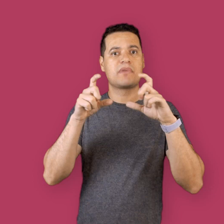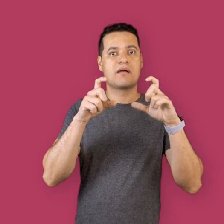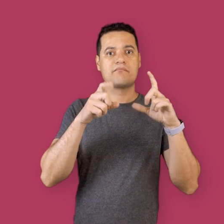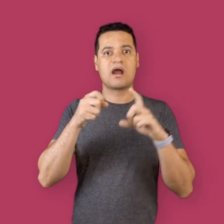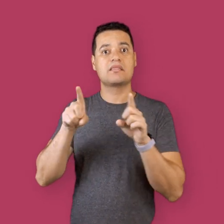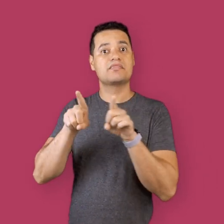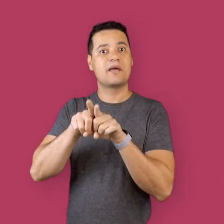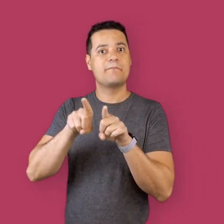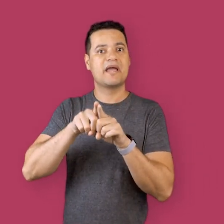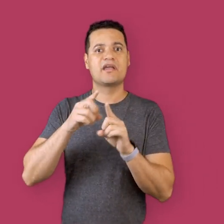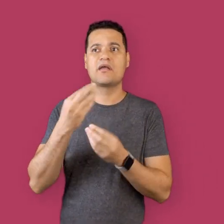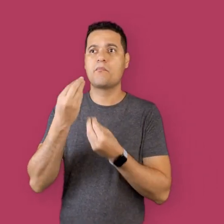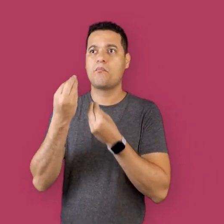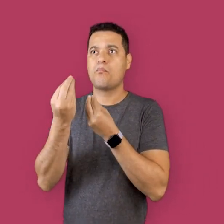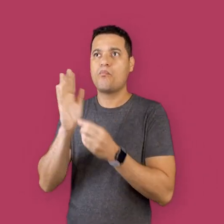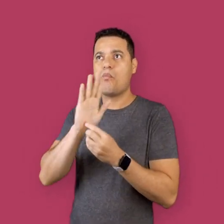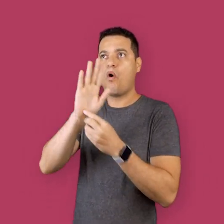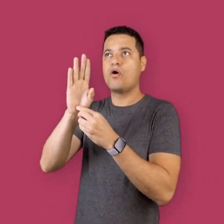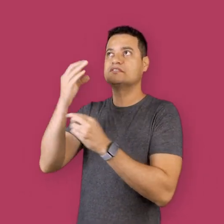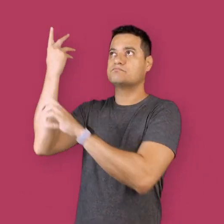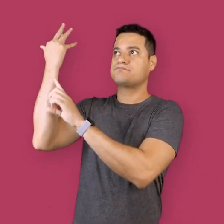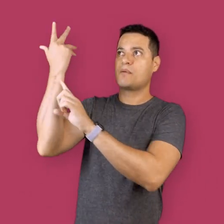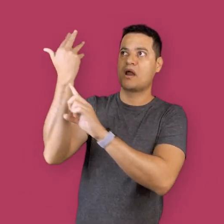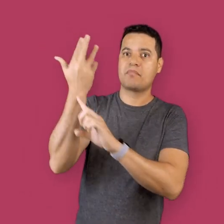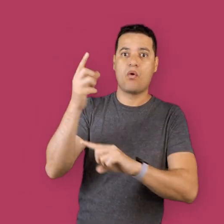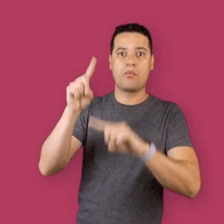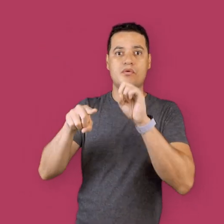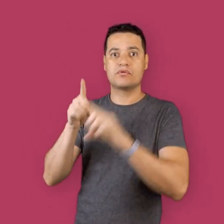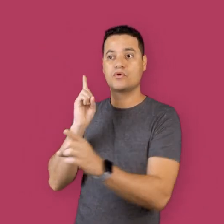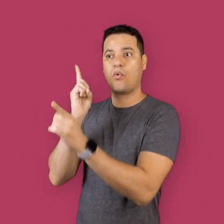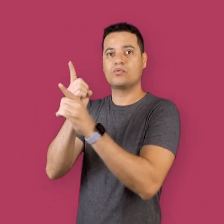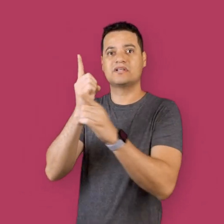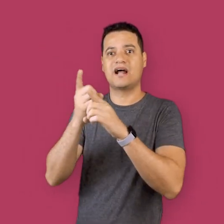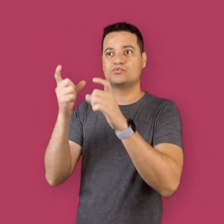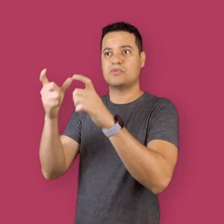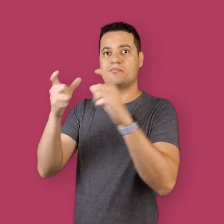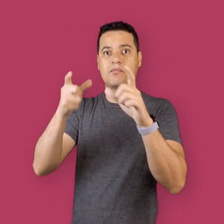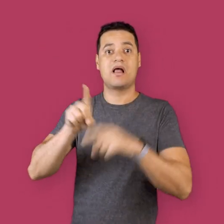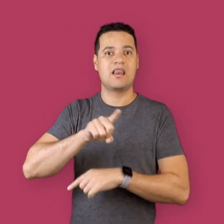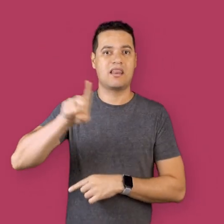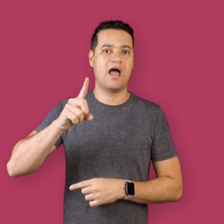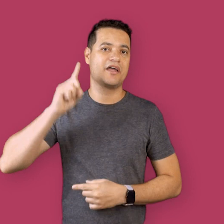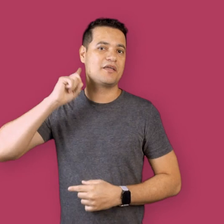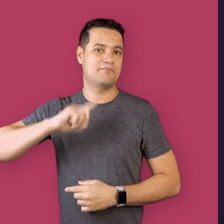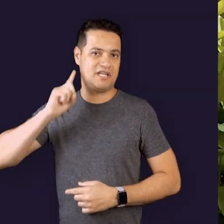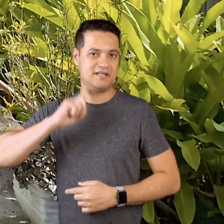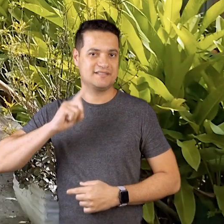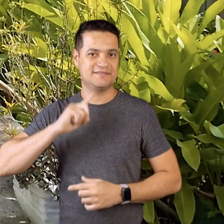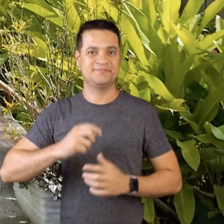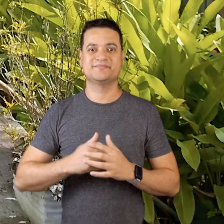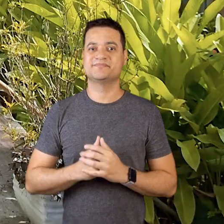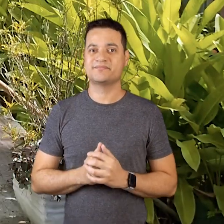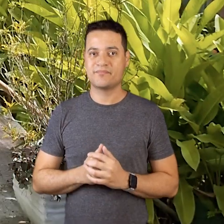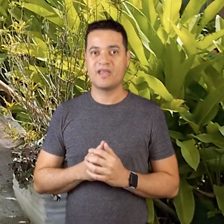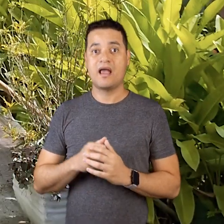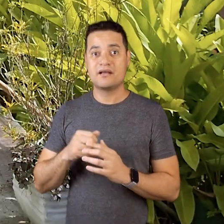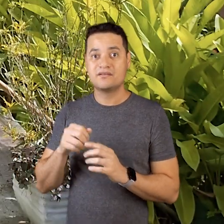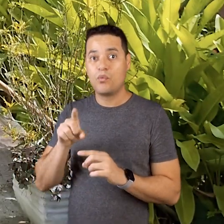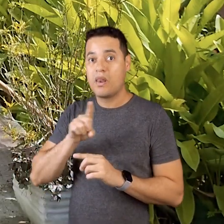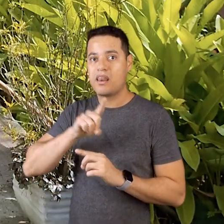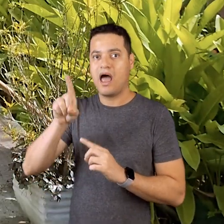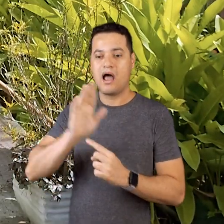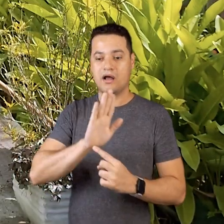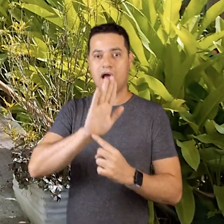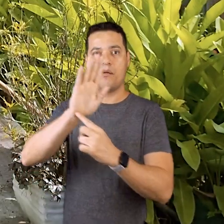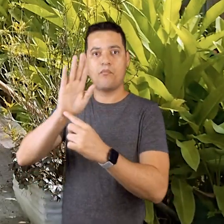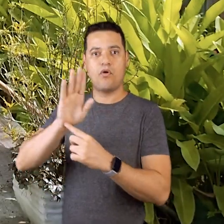grafismos rupestres que retratam objetos astronômicos encontrados em vários sítios arqueológicos de Minas Gerais. As obras